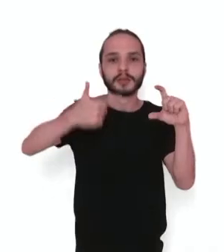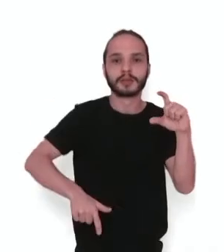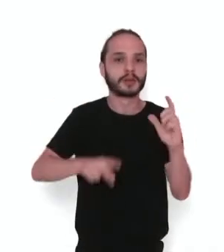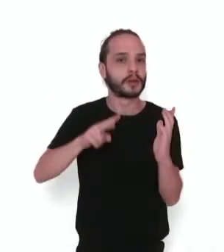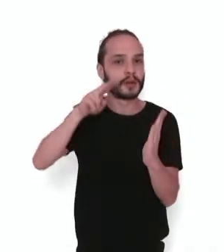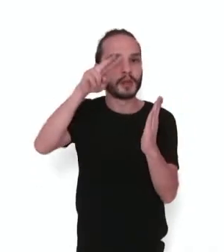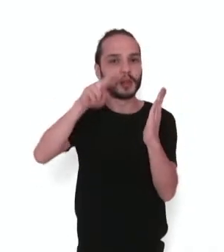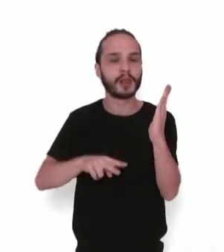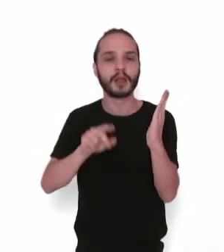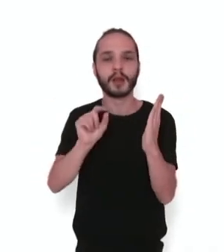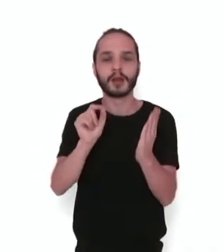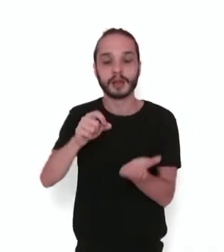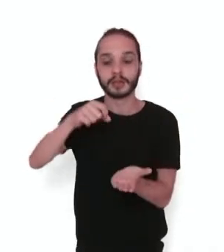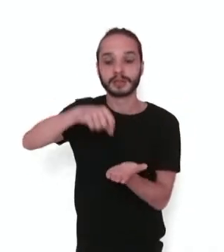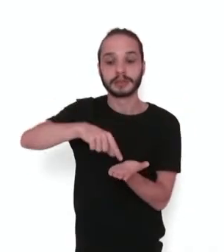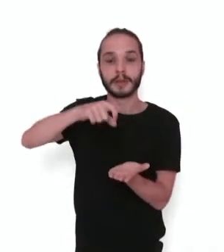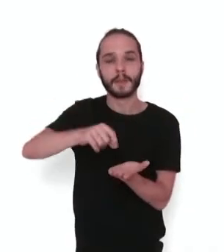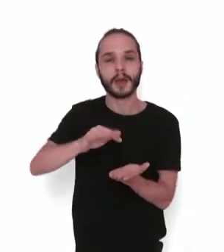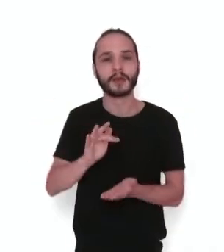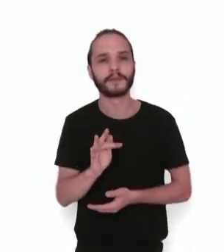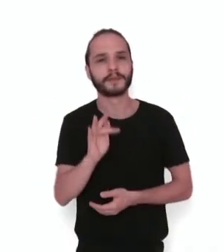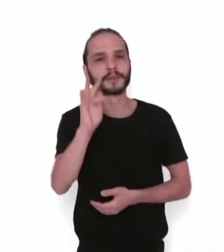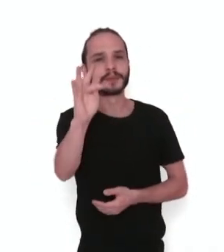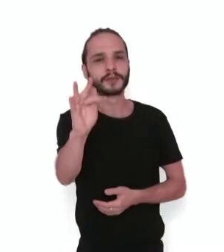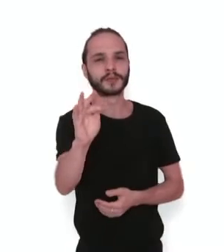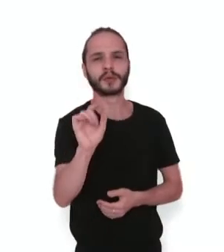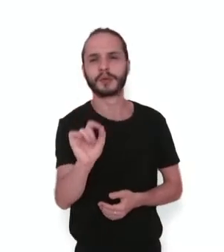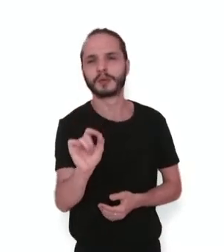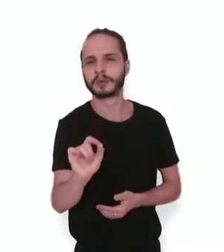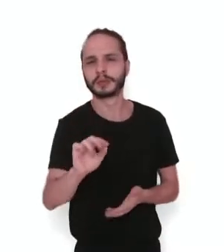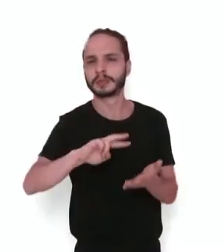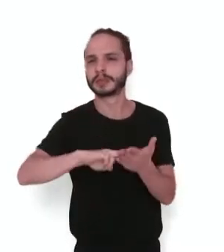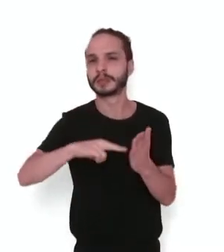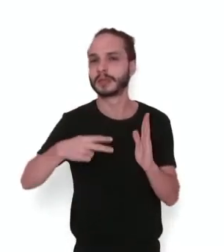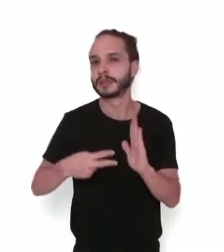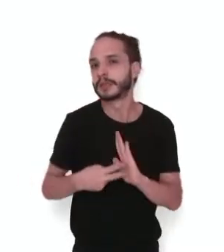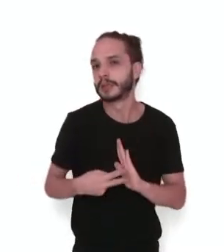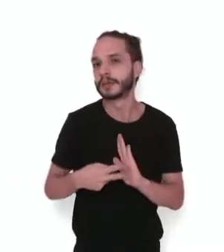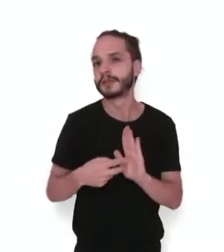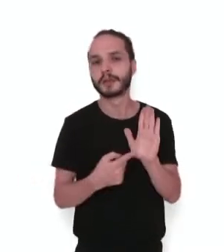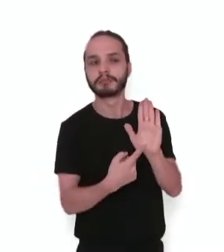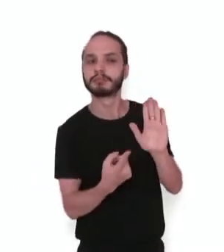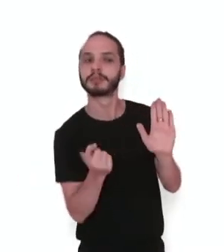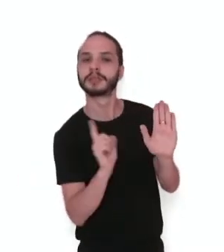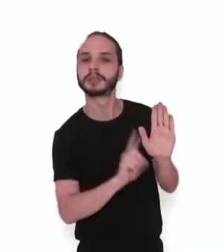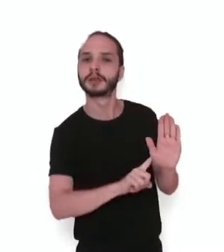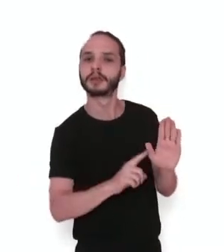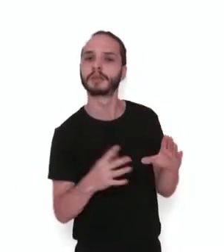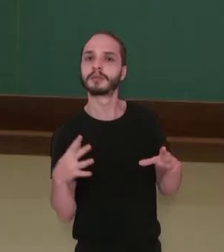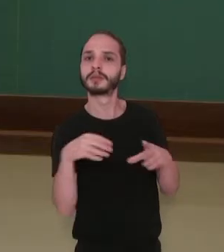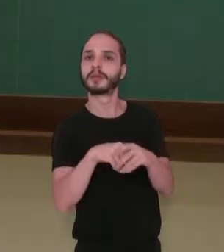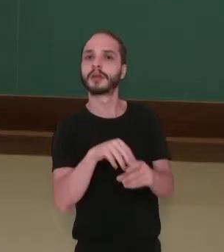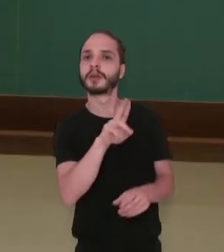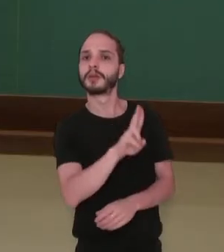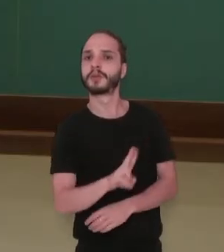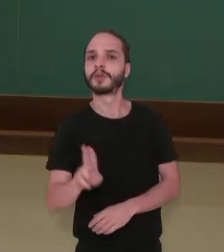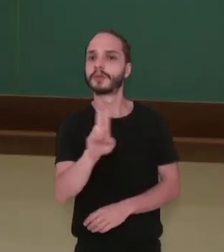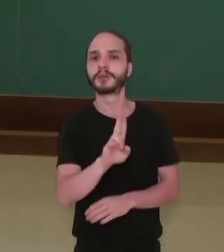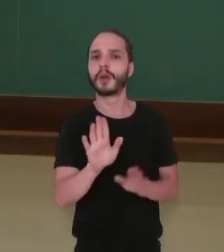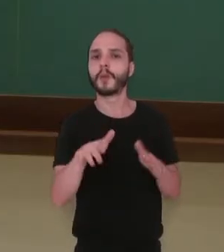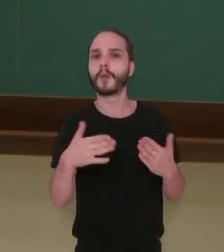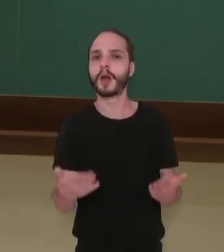a semente da manhã. Qual seria, então, a figura de linguagem que foi empregada